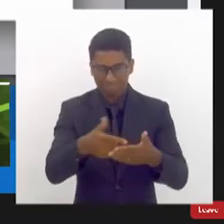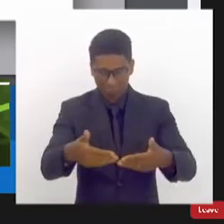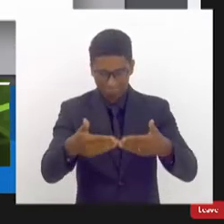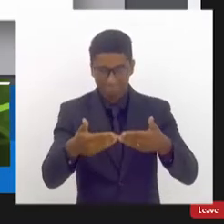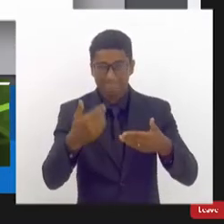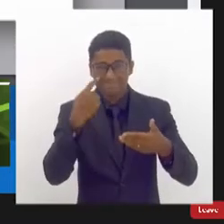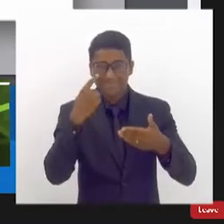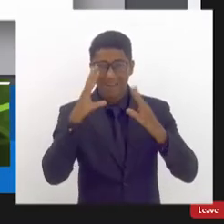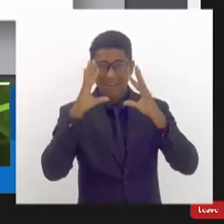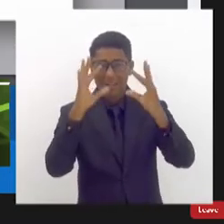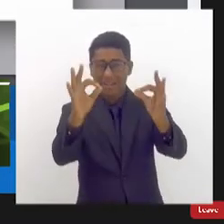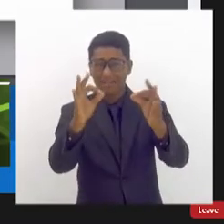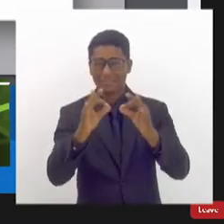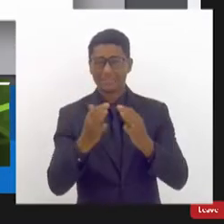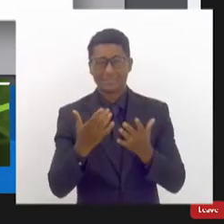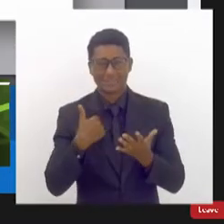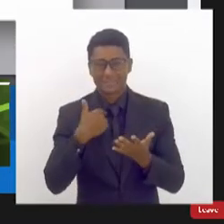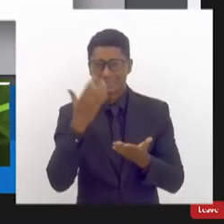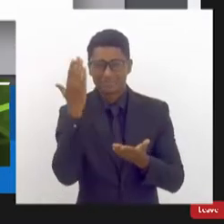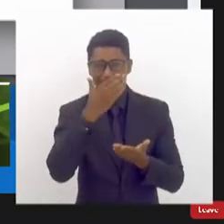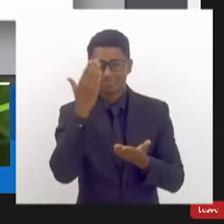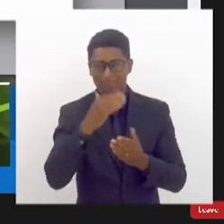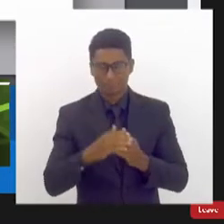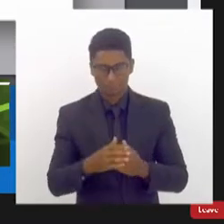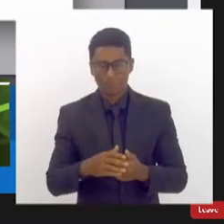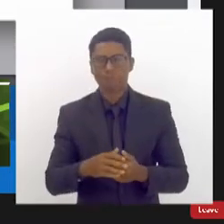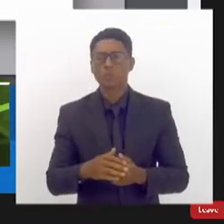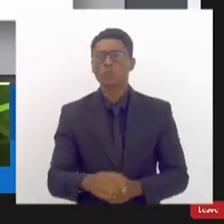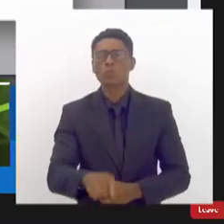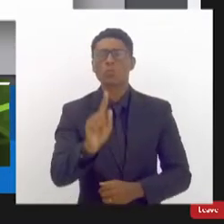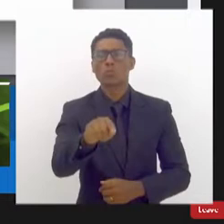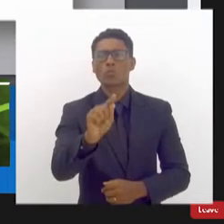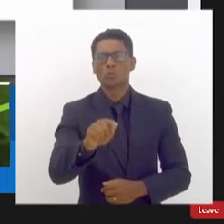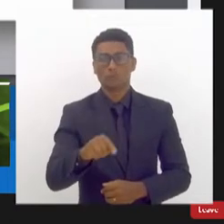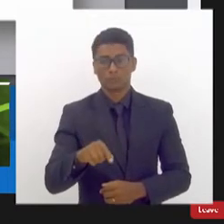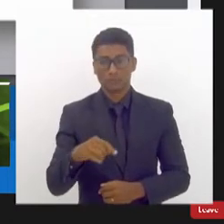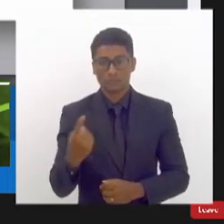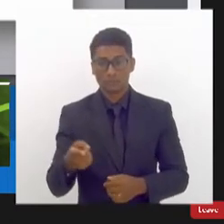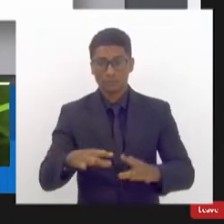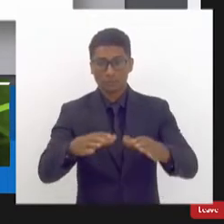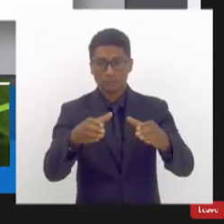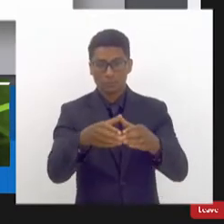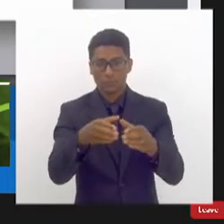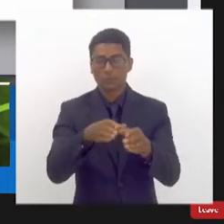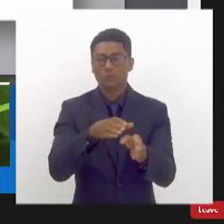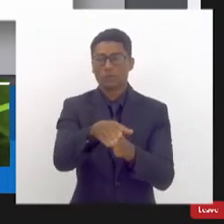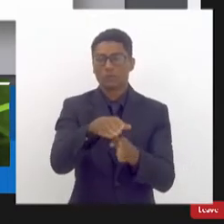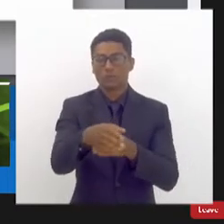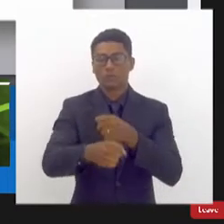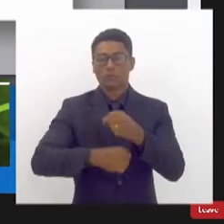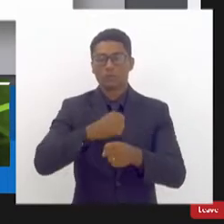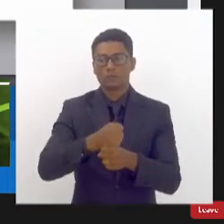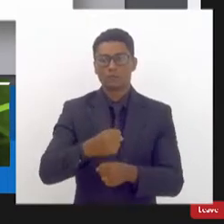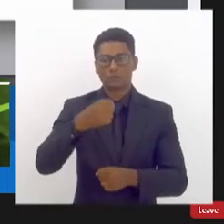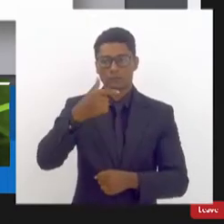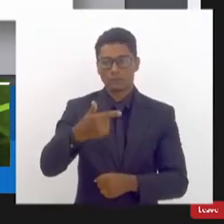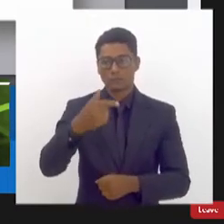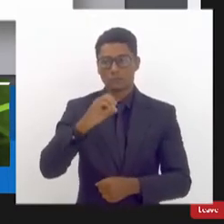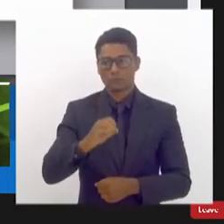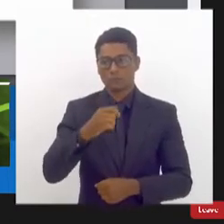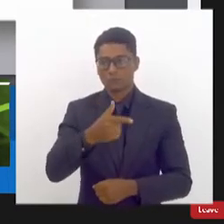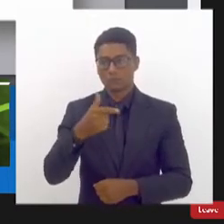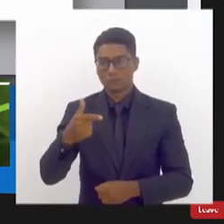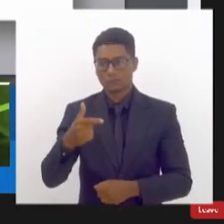nenhum. Essa aqui é a produção administrativa do Conselho no ano de 2022 até